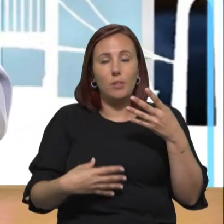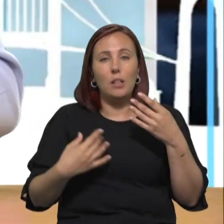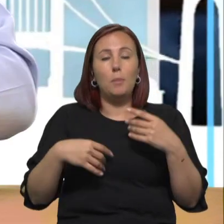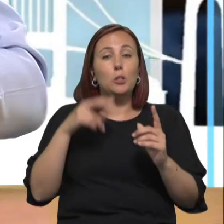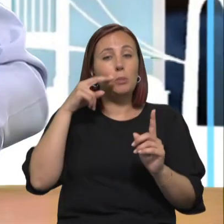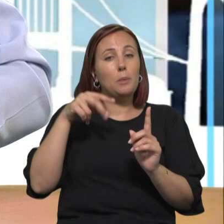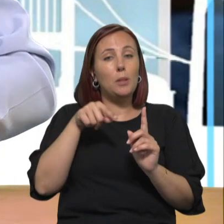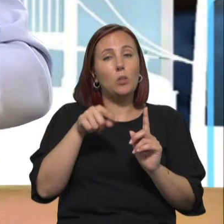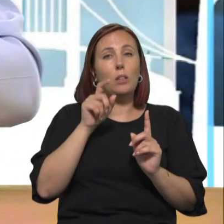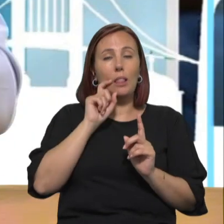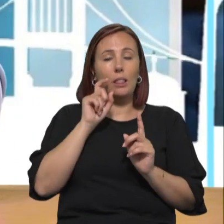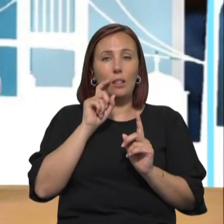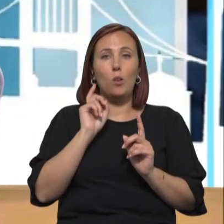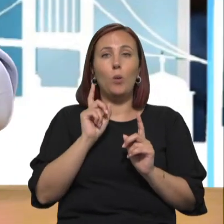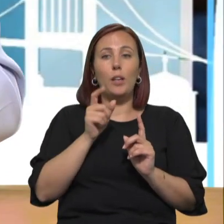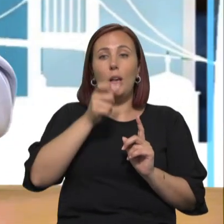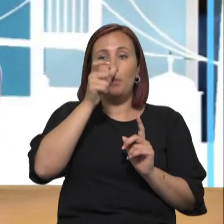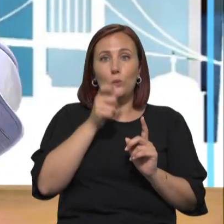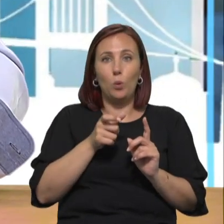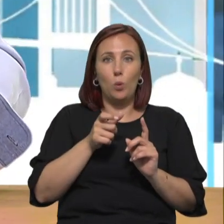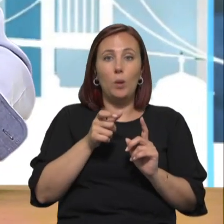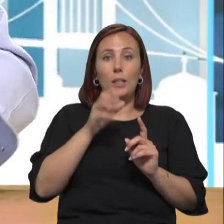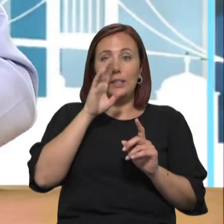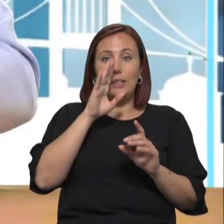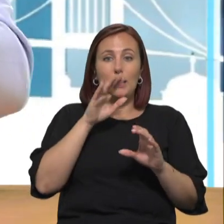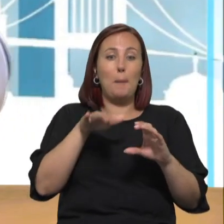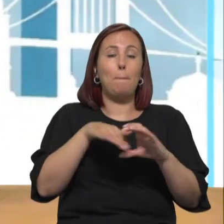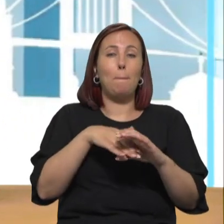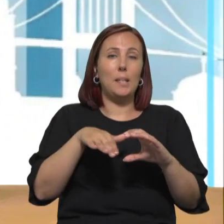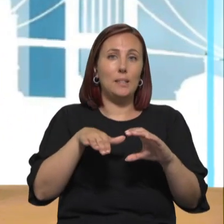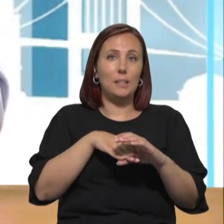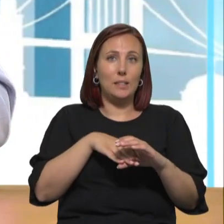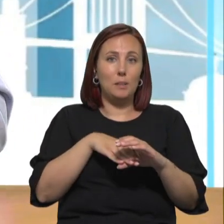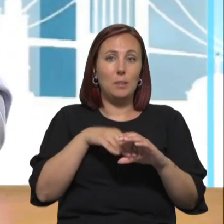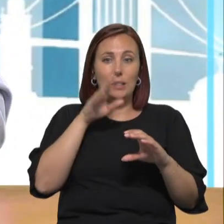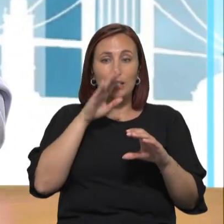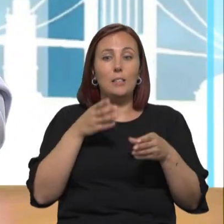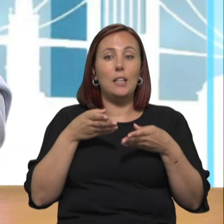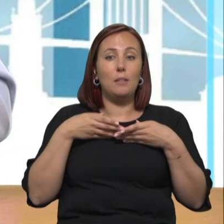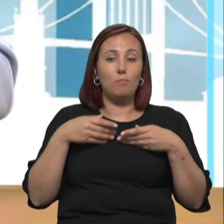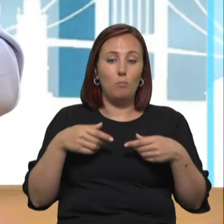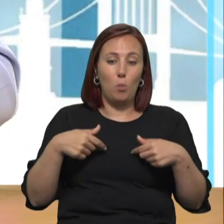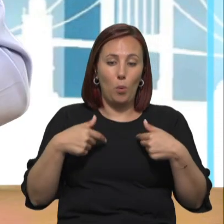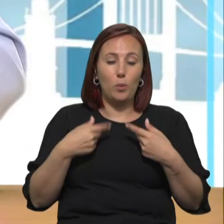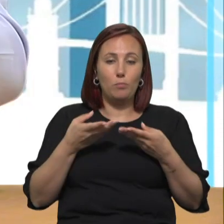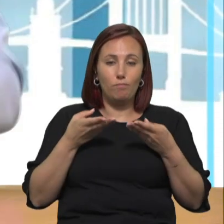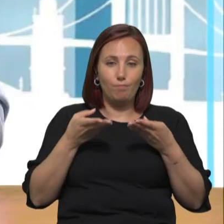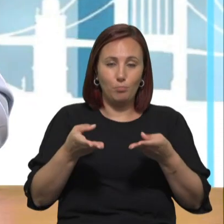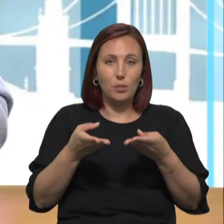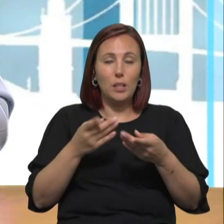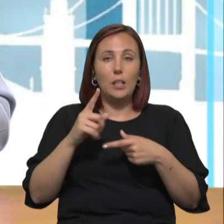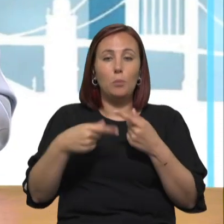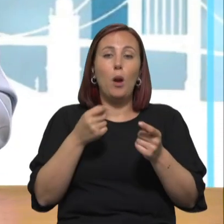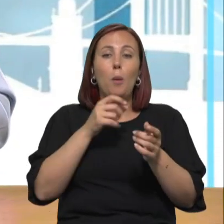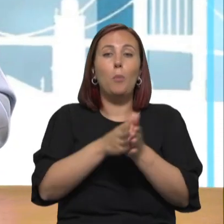é a pessoa participante da criação do seu contributo e a partir daí tirar o